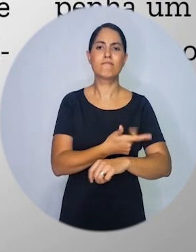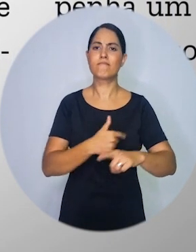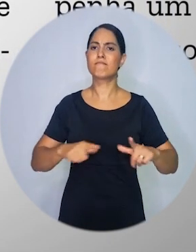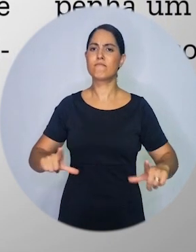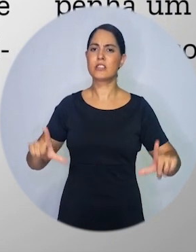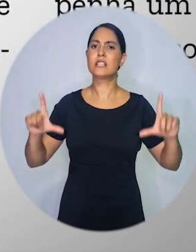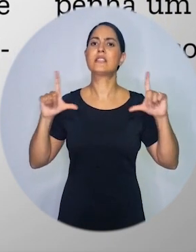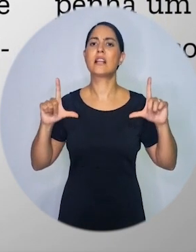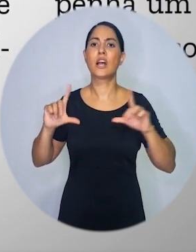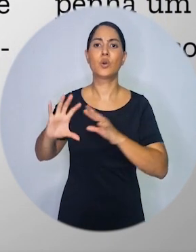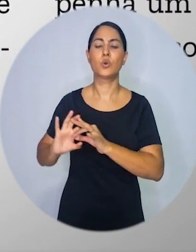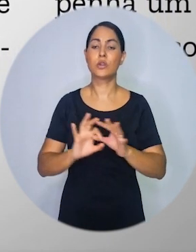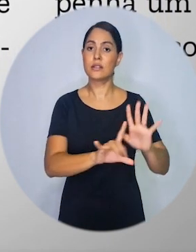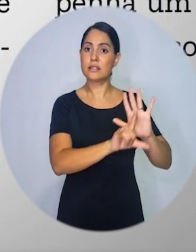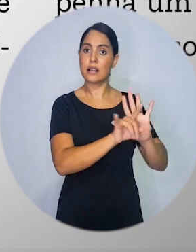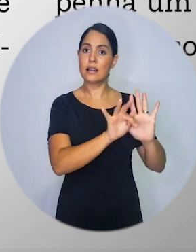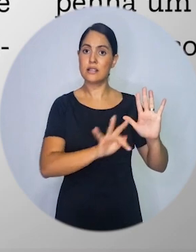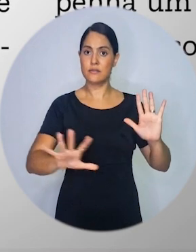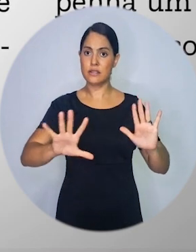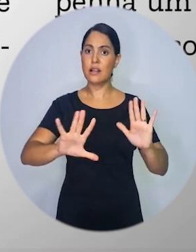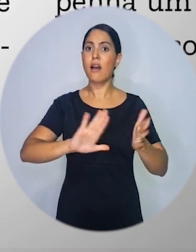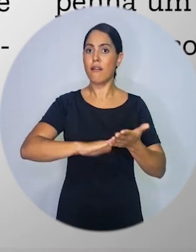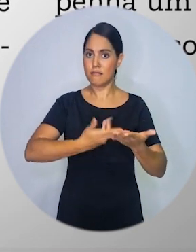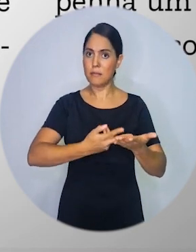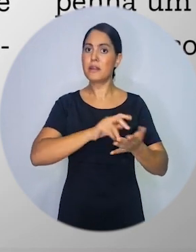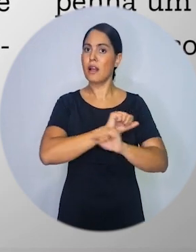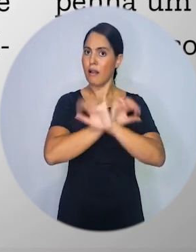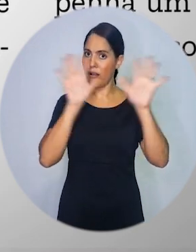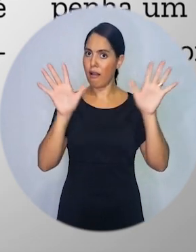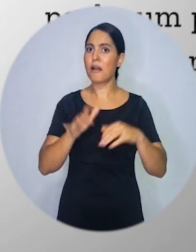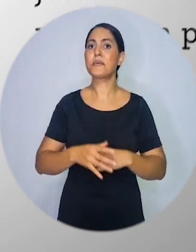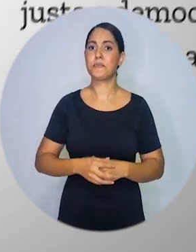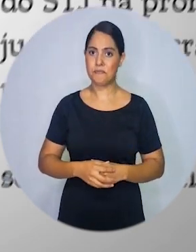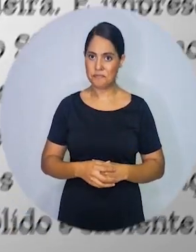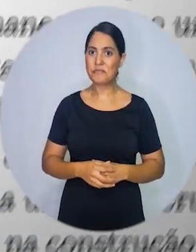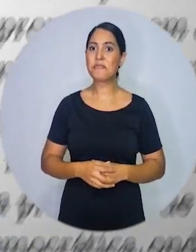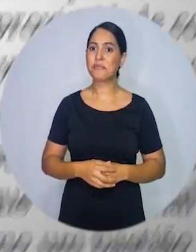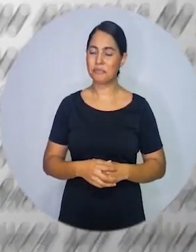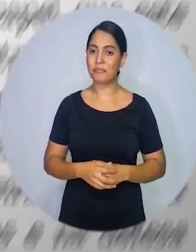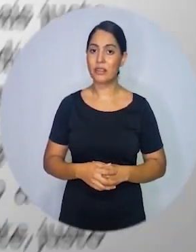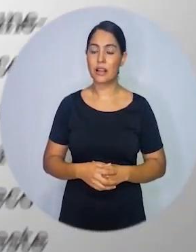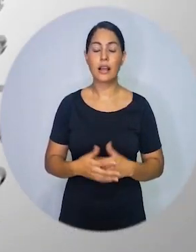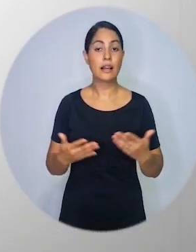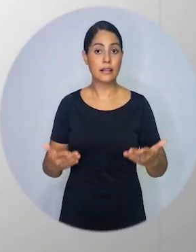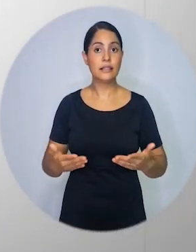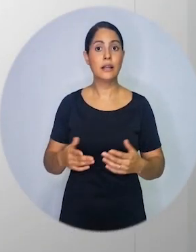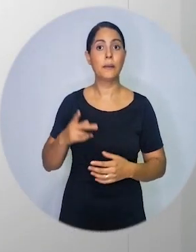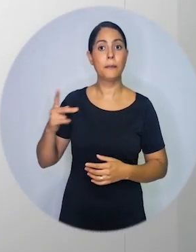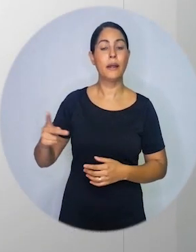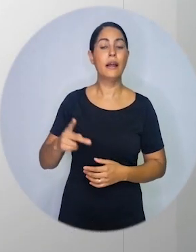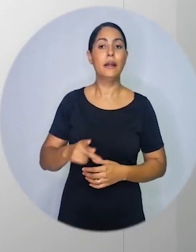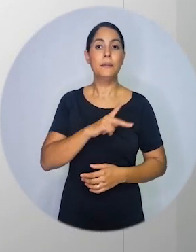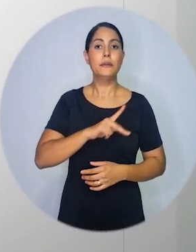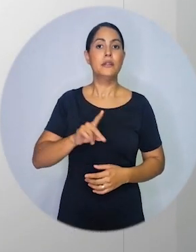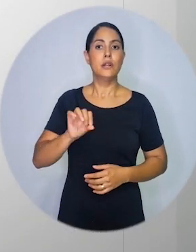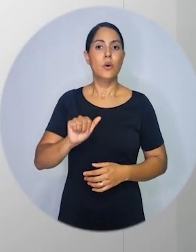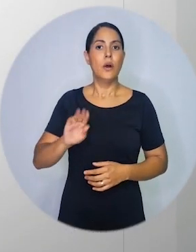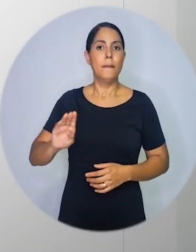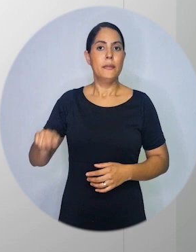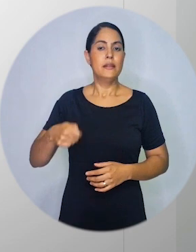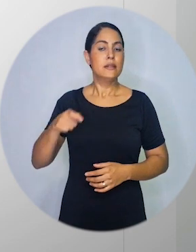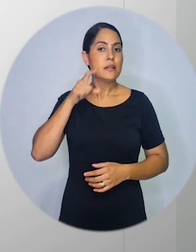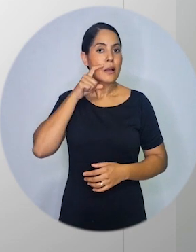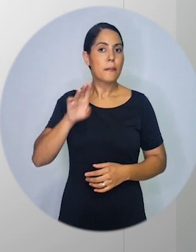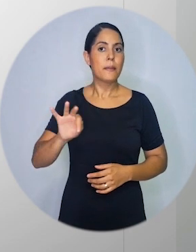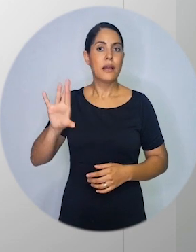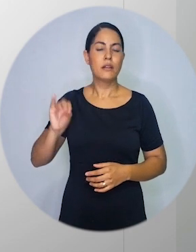por zelar pela uniformidade da interpretação das leis federais. Ainda segundo o presidente da OAB Nacional, para a advocacia,